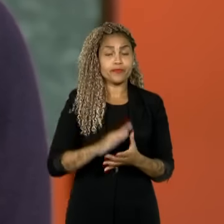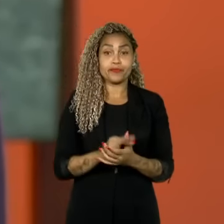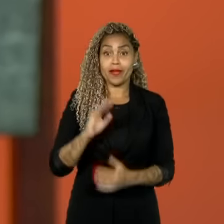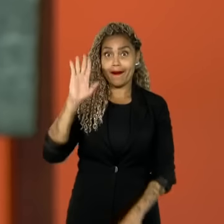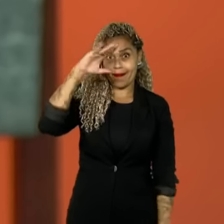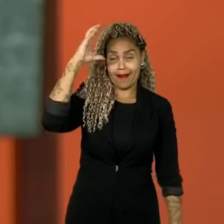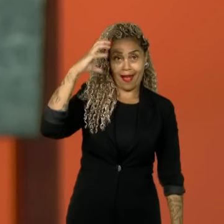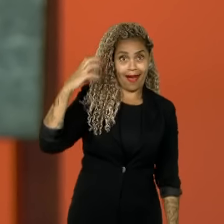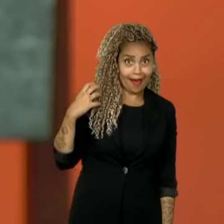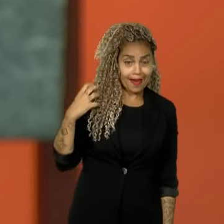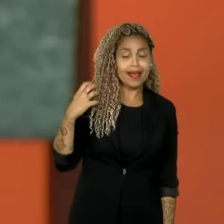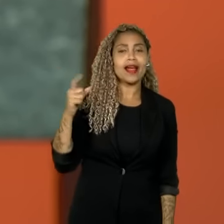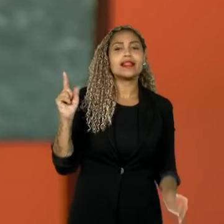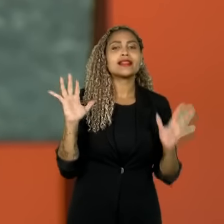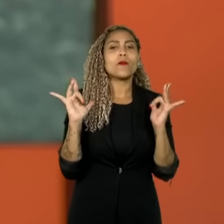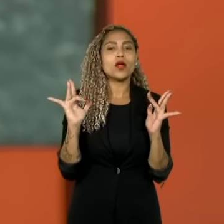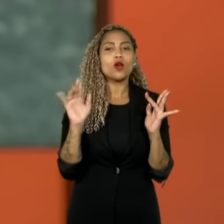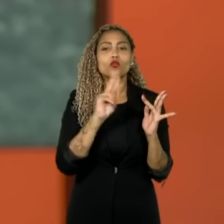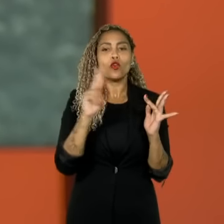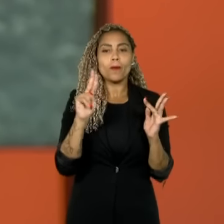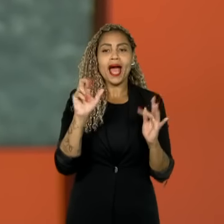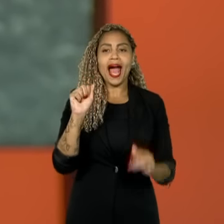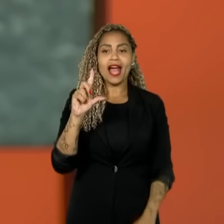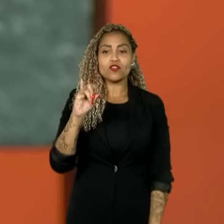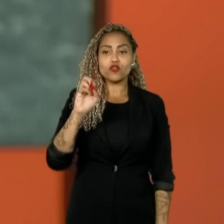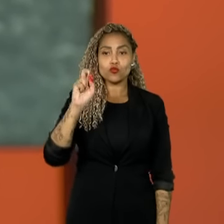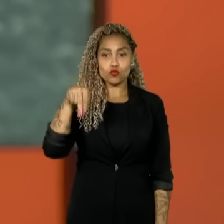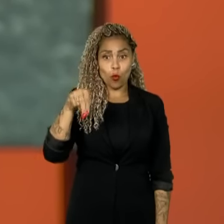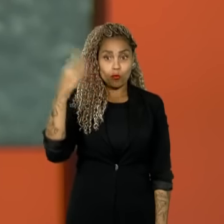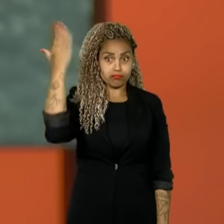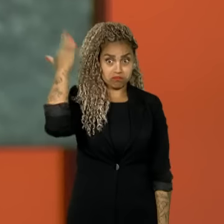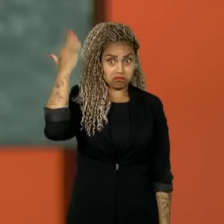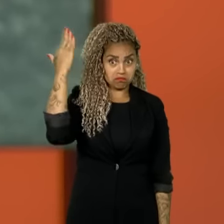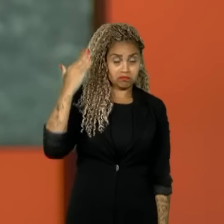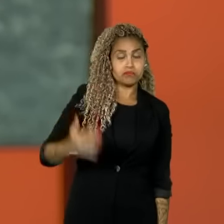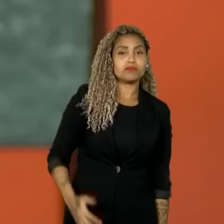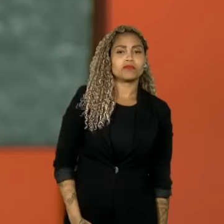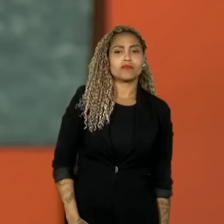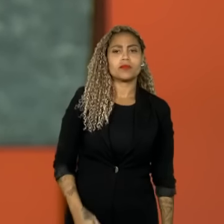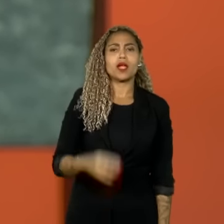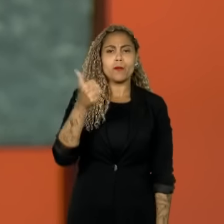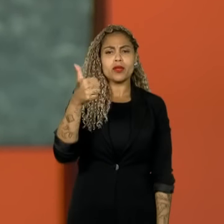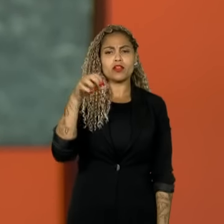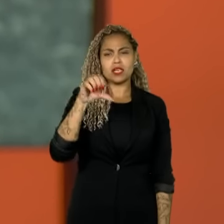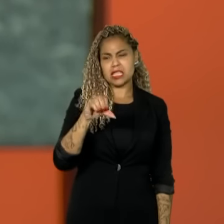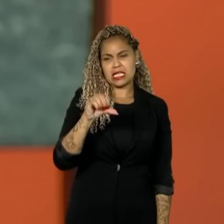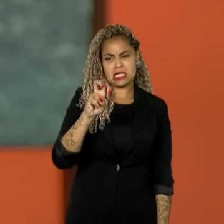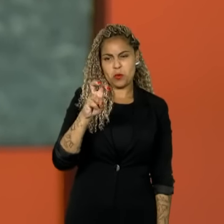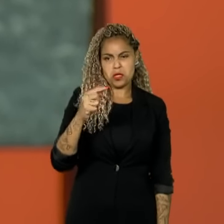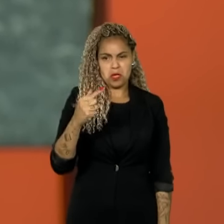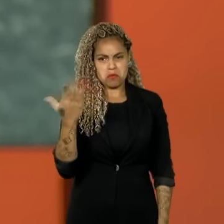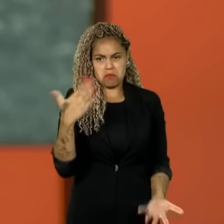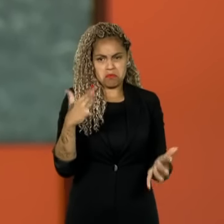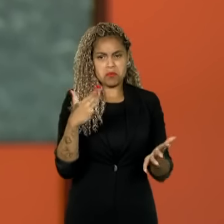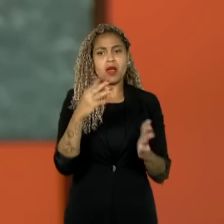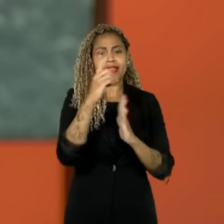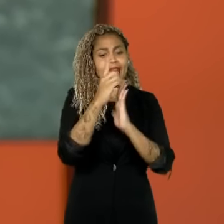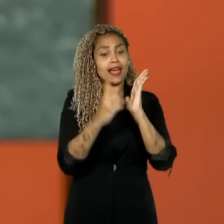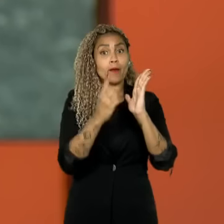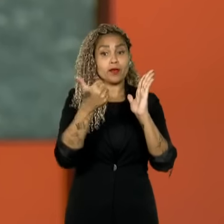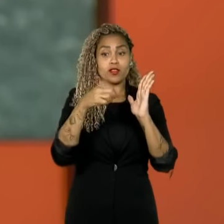tinha um namorado chamado Adilson na época. E em meados da década de